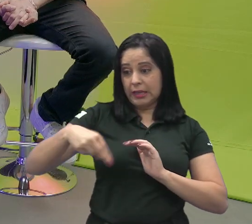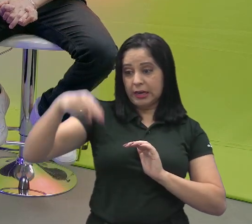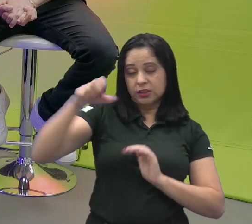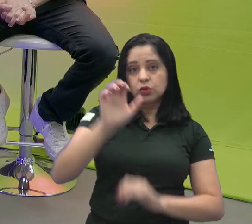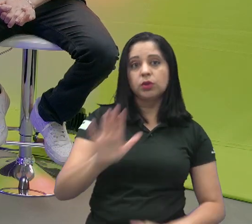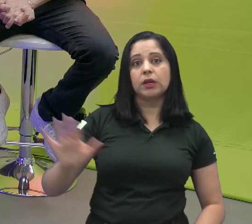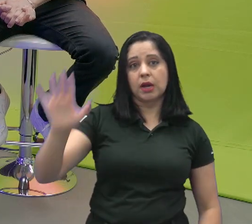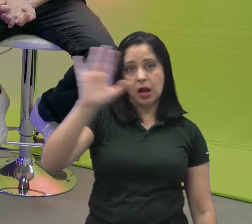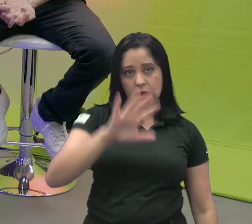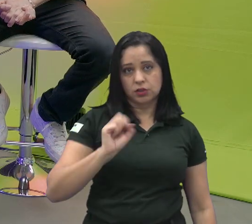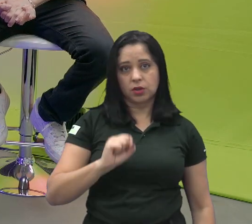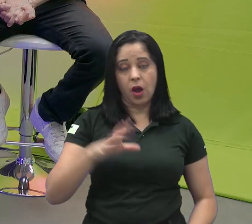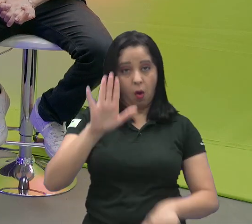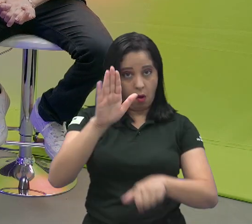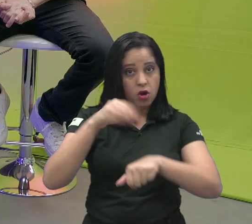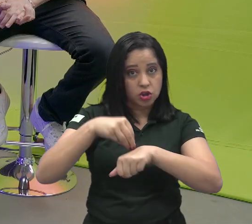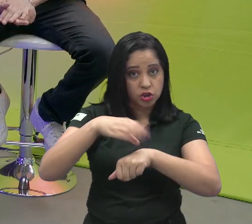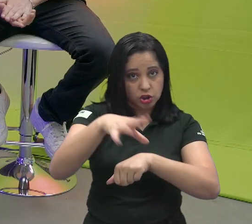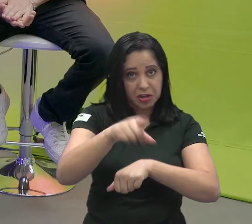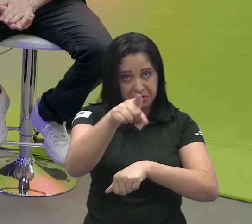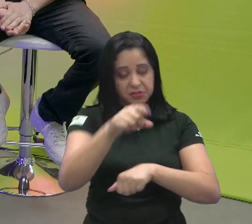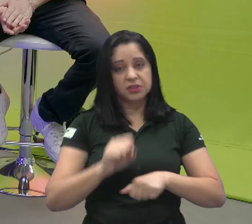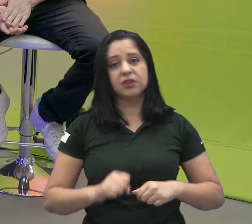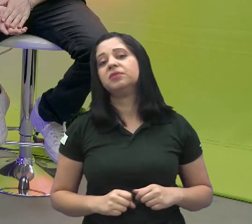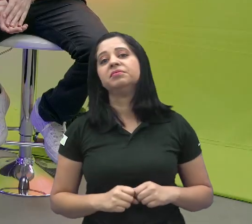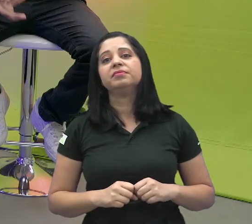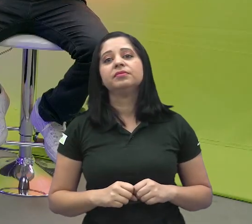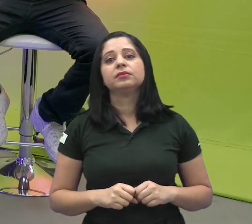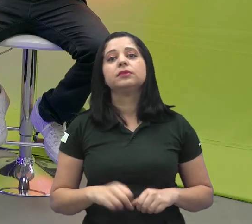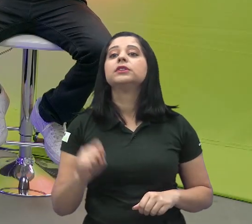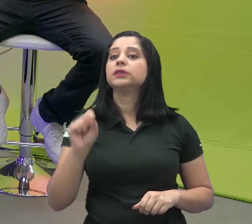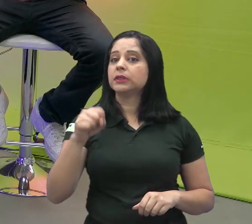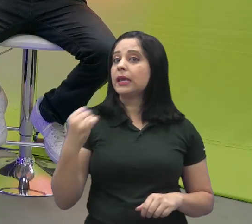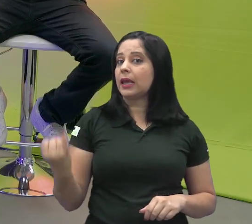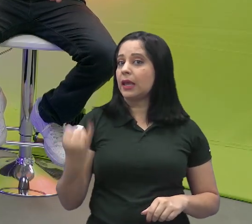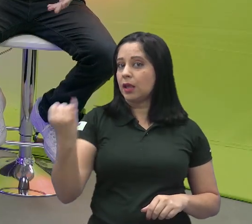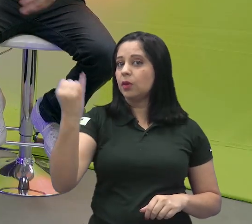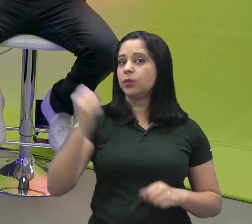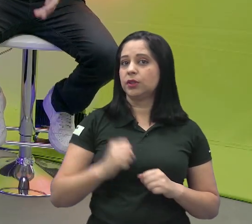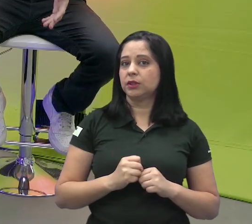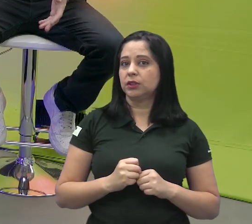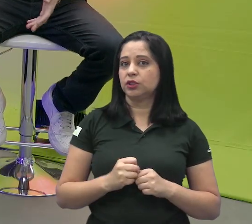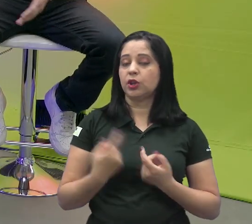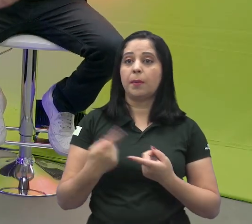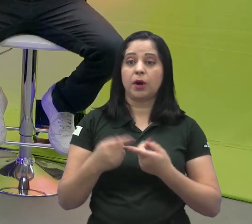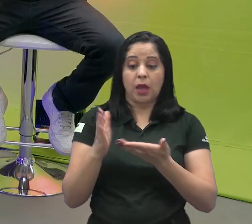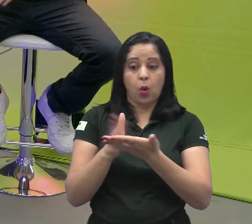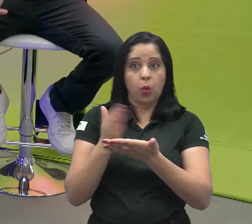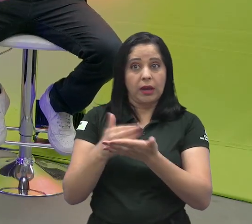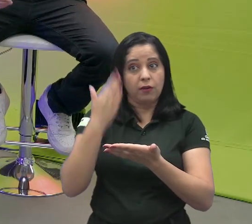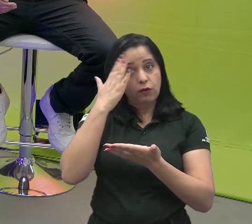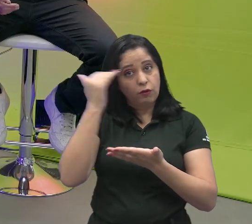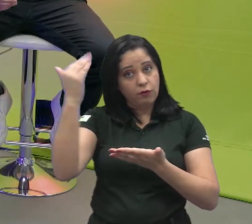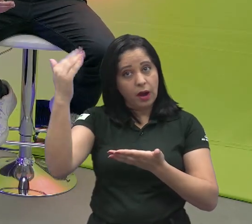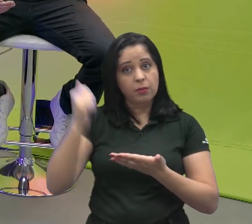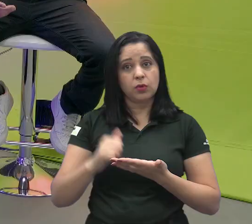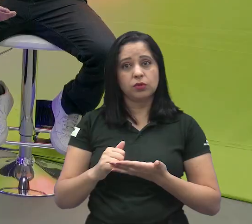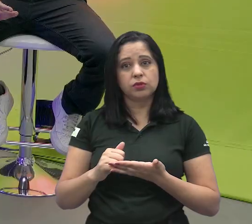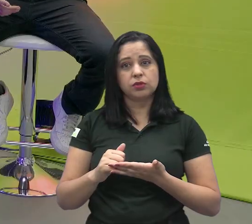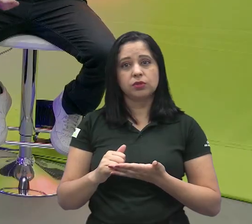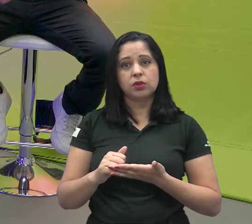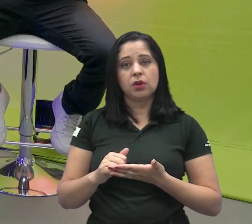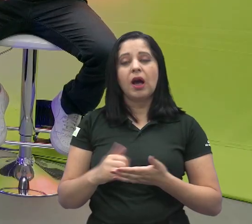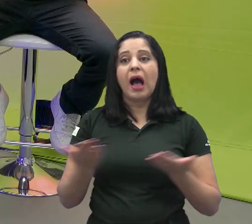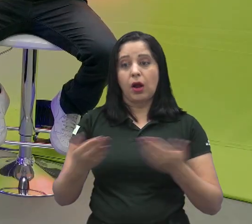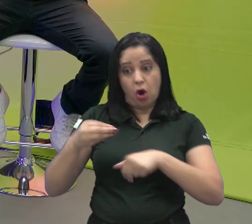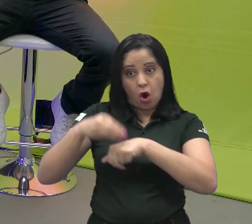outros clássicos, mas fica aí a dica de livro para você, né, Vitor? É importante, porque não é clássico à toa, não é, Bruno? Eu não queria ler, mas depois que eu li,